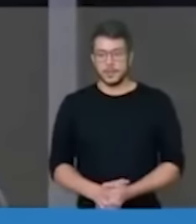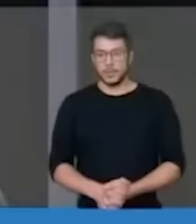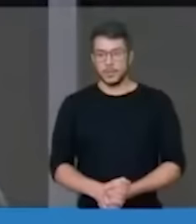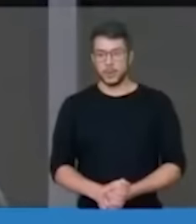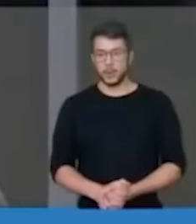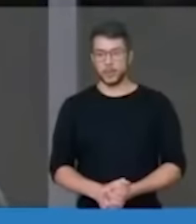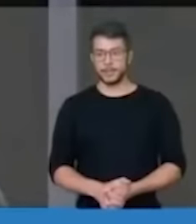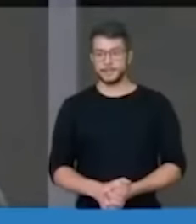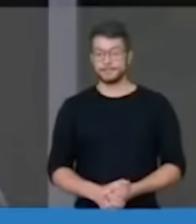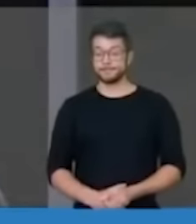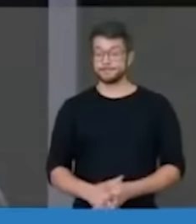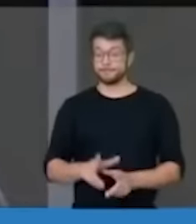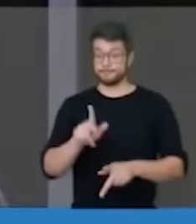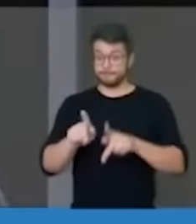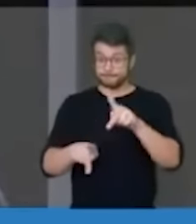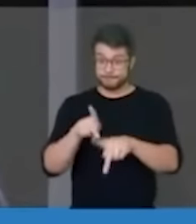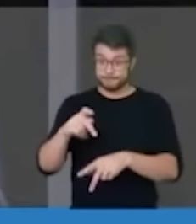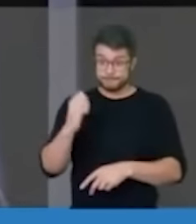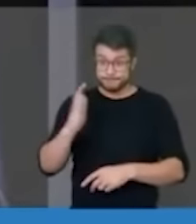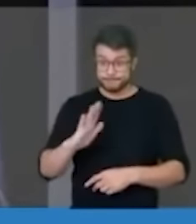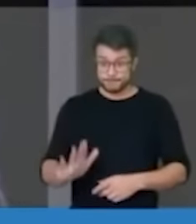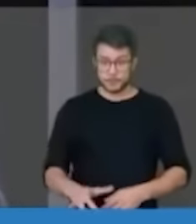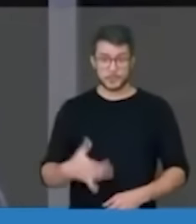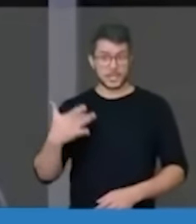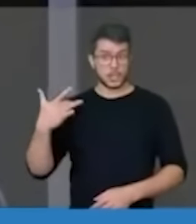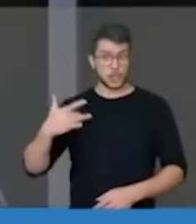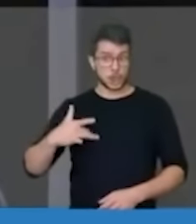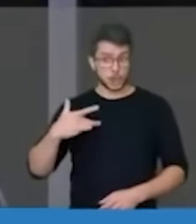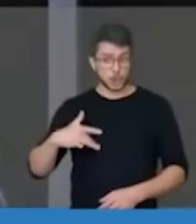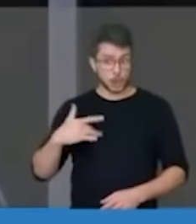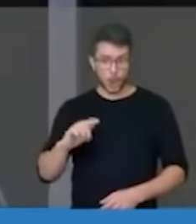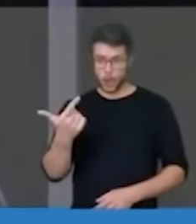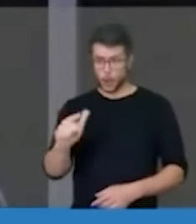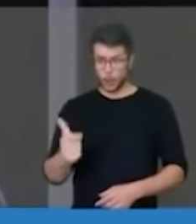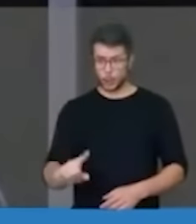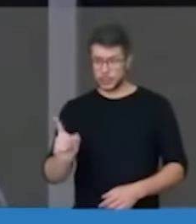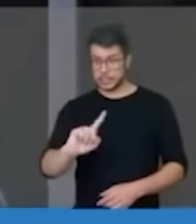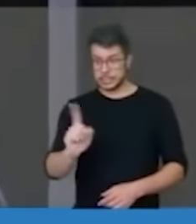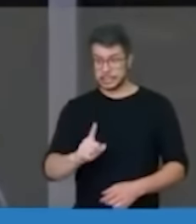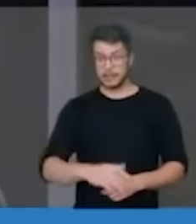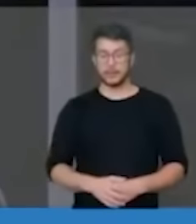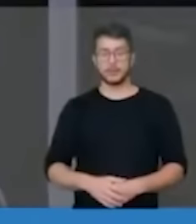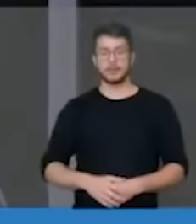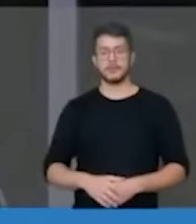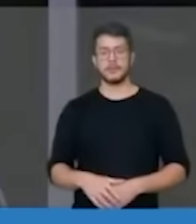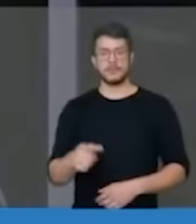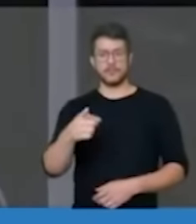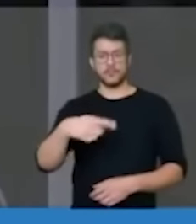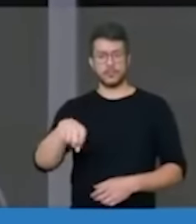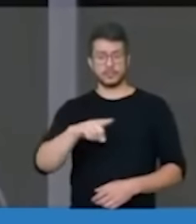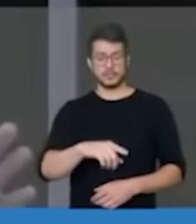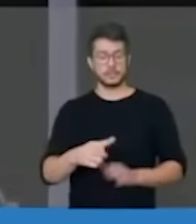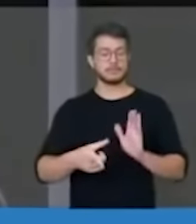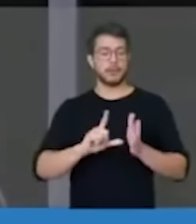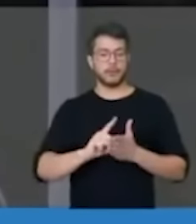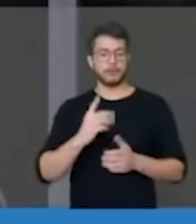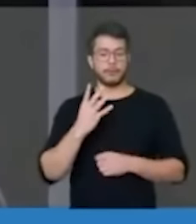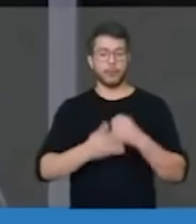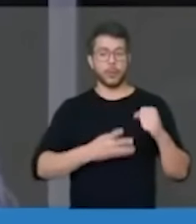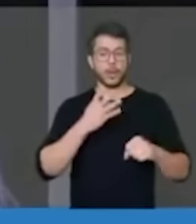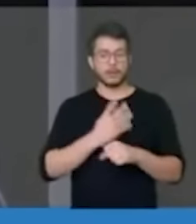O povo brasileiro não precisa ter dó dessa turma. O que eles fizeram foi 4 anos preparando o golpe. E